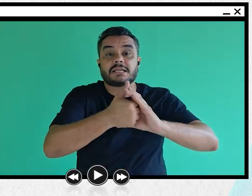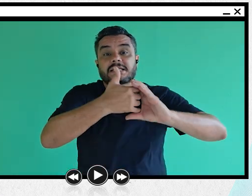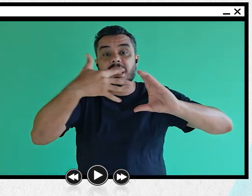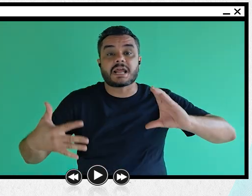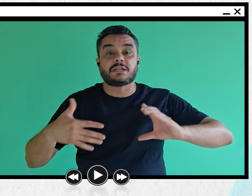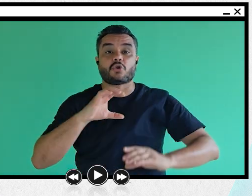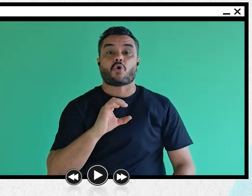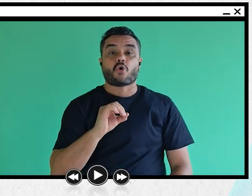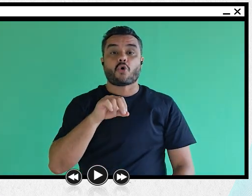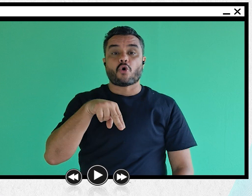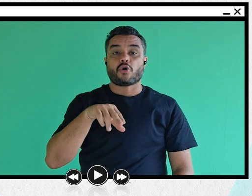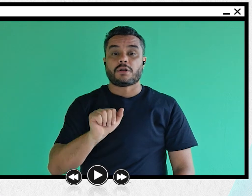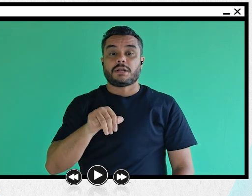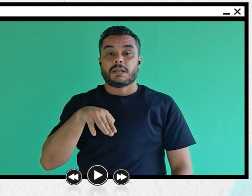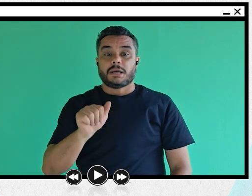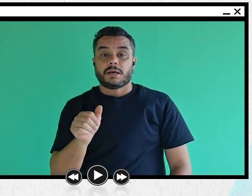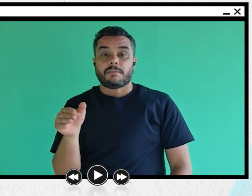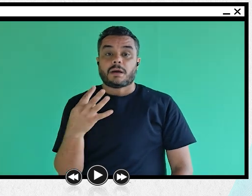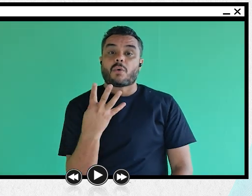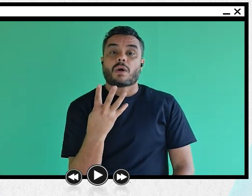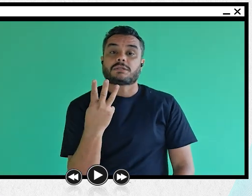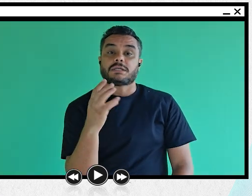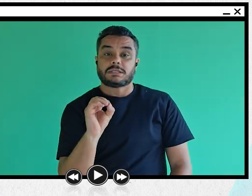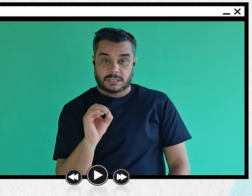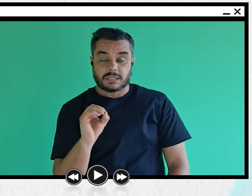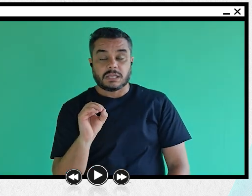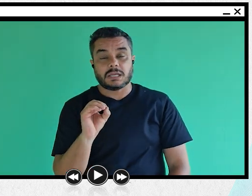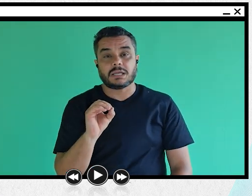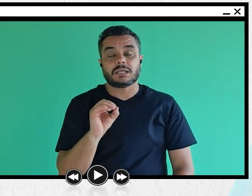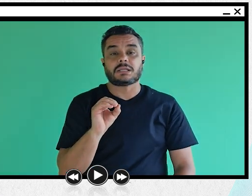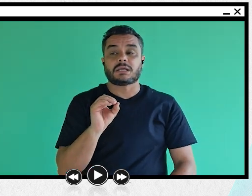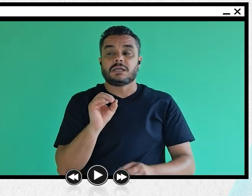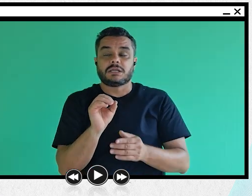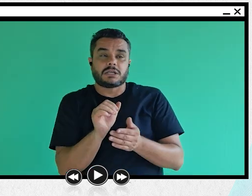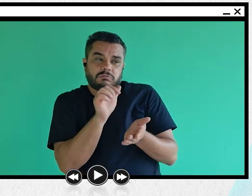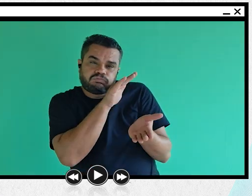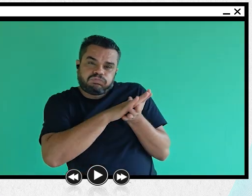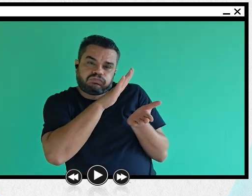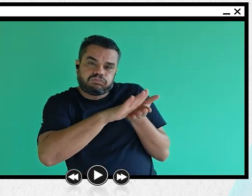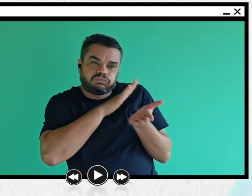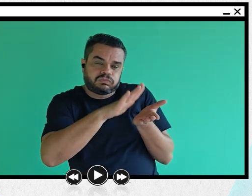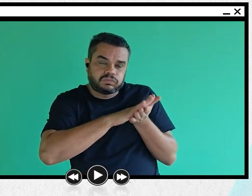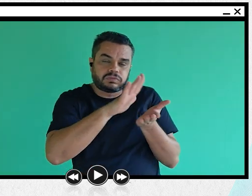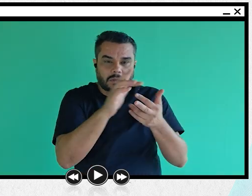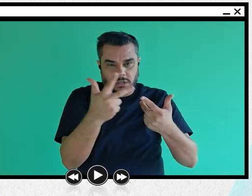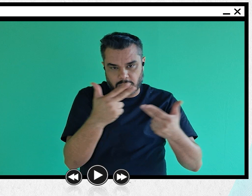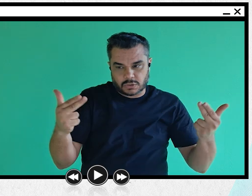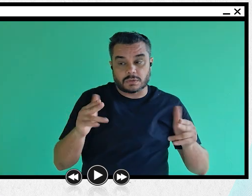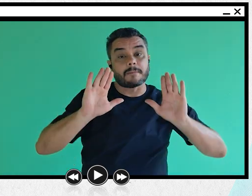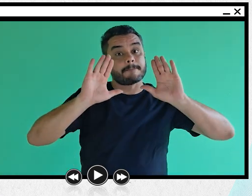portaria da Resolução CONAMA 430, que trata especificamente do descarte, né, de efluentes tratados em corpos d'água